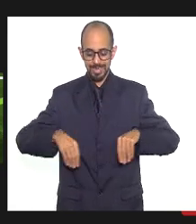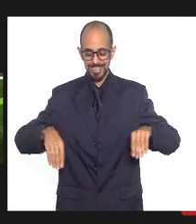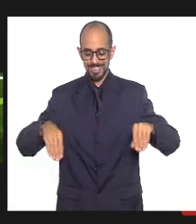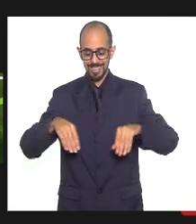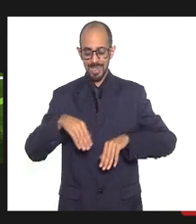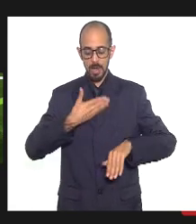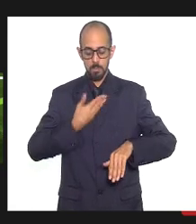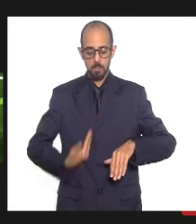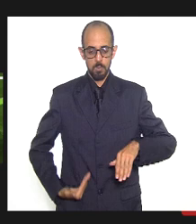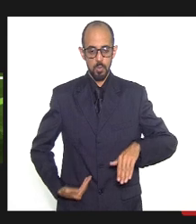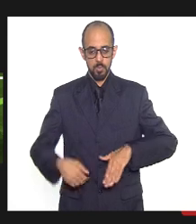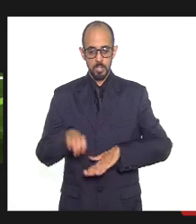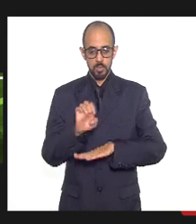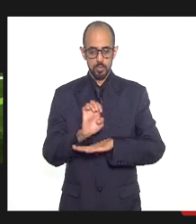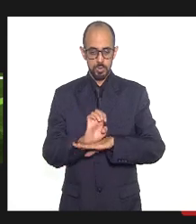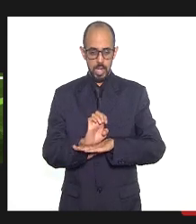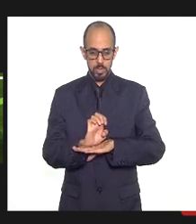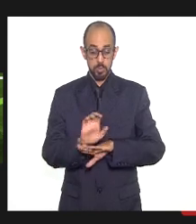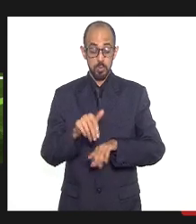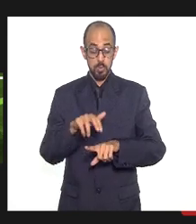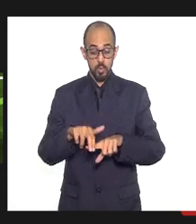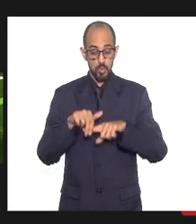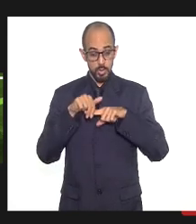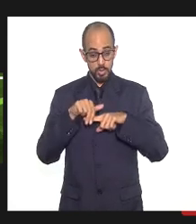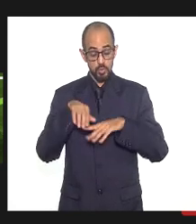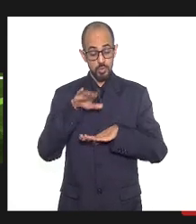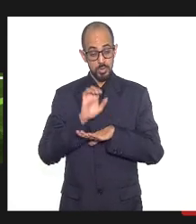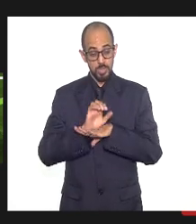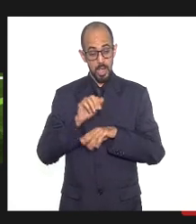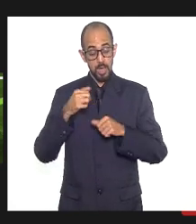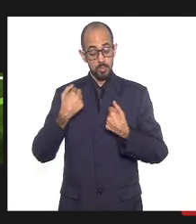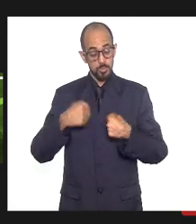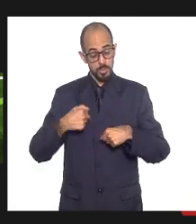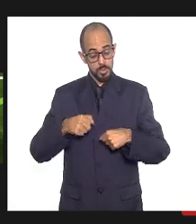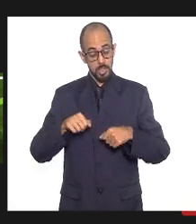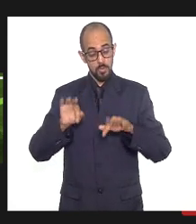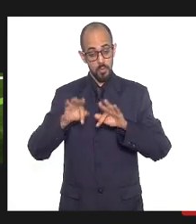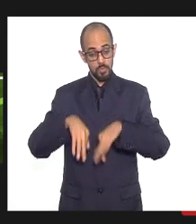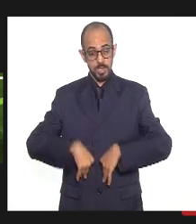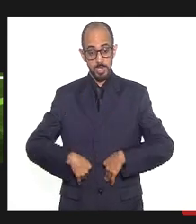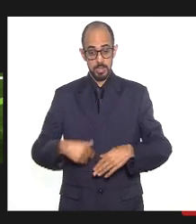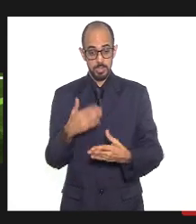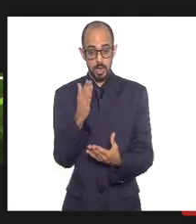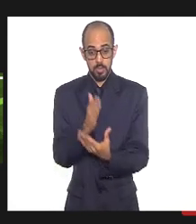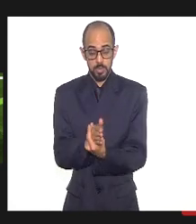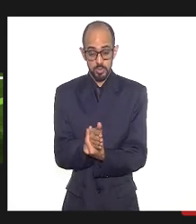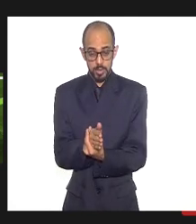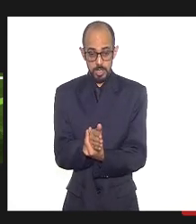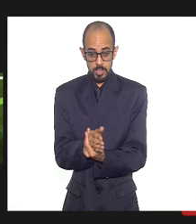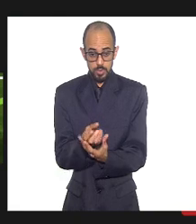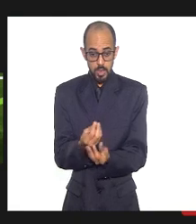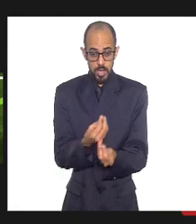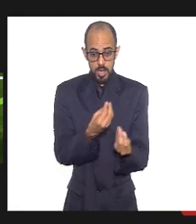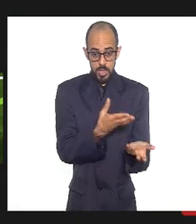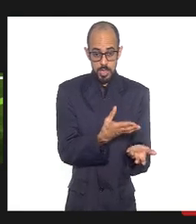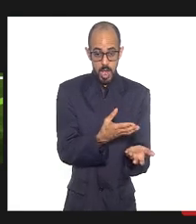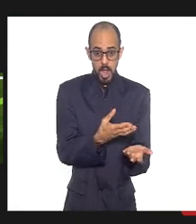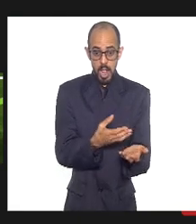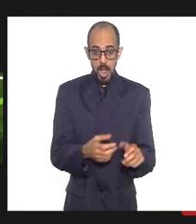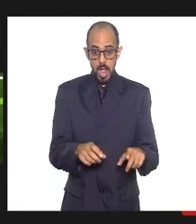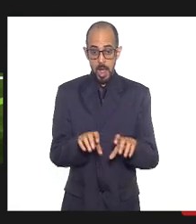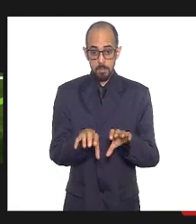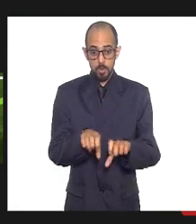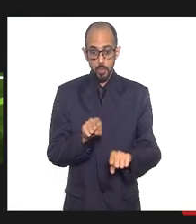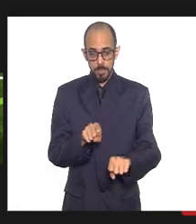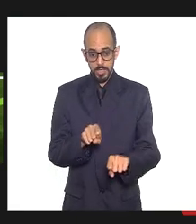que, portanto, devia o estado concluir esse processo de entrega do título de propriedade conforme preconiza o